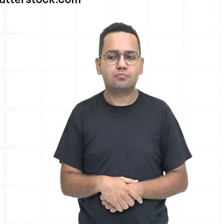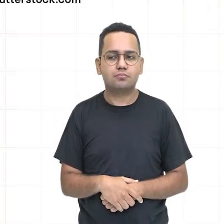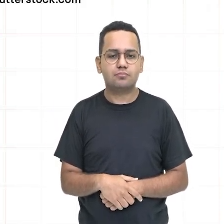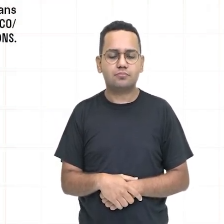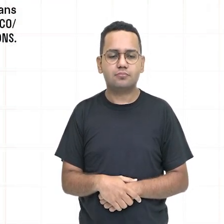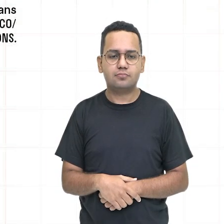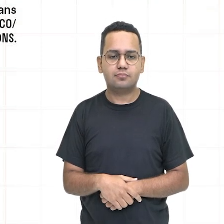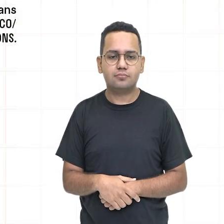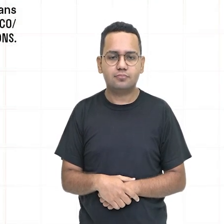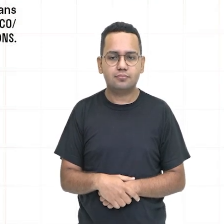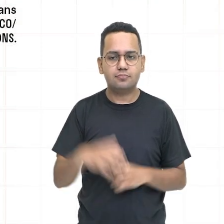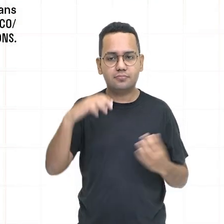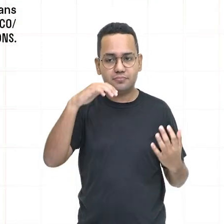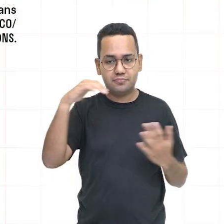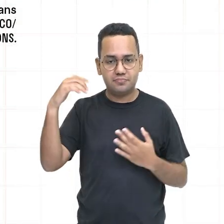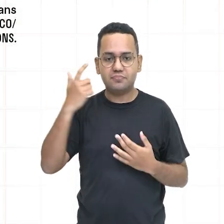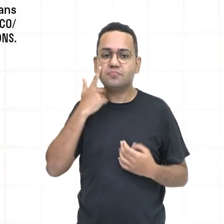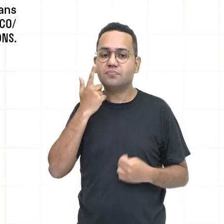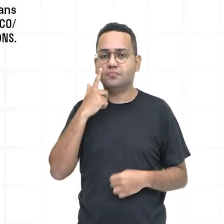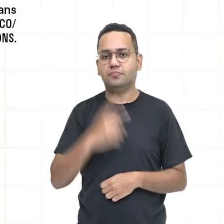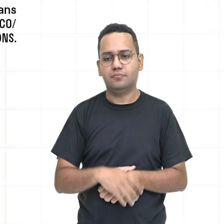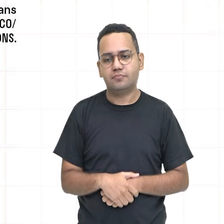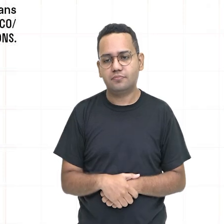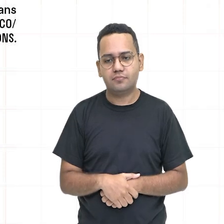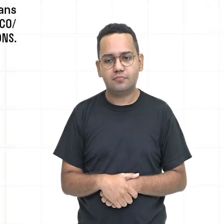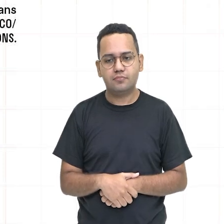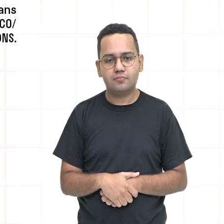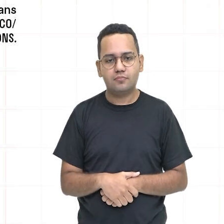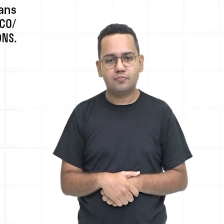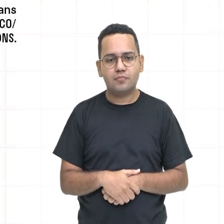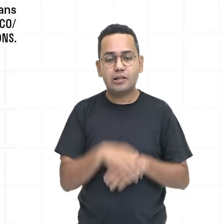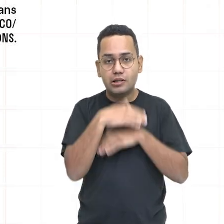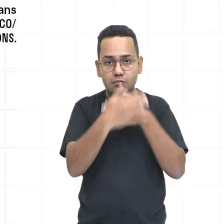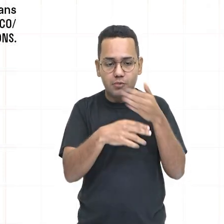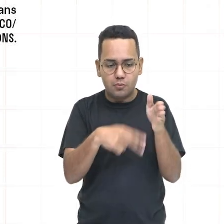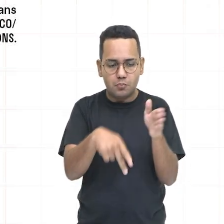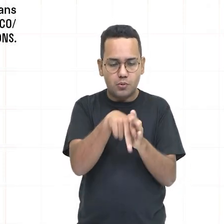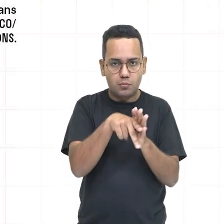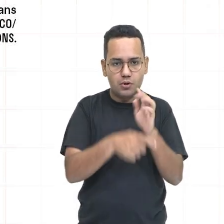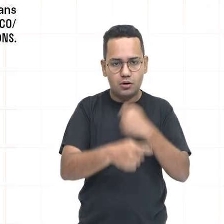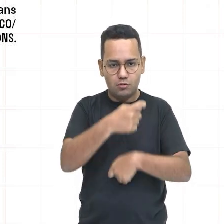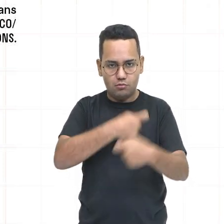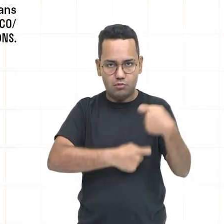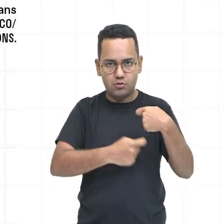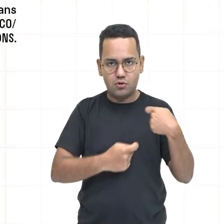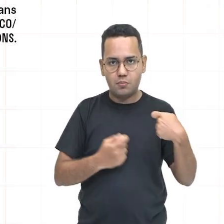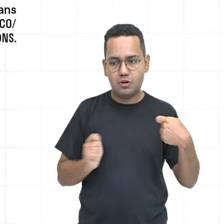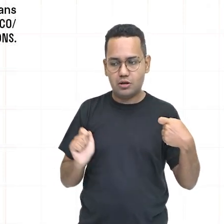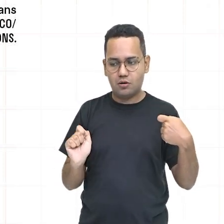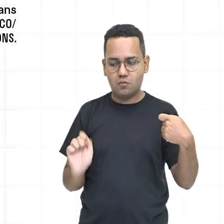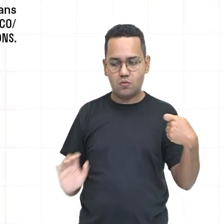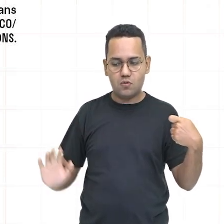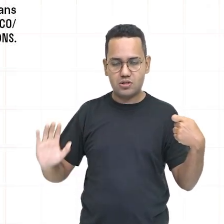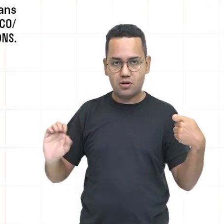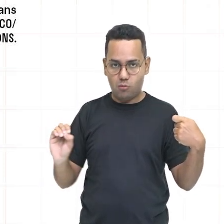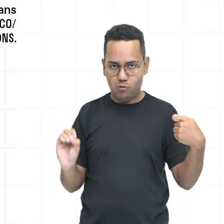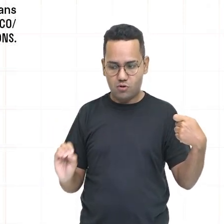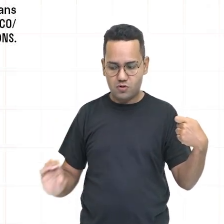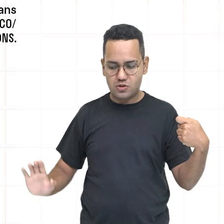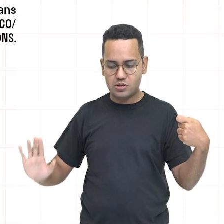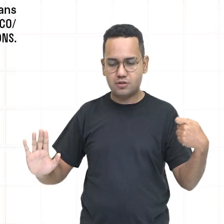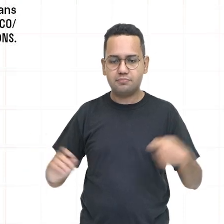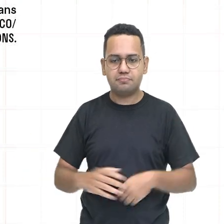Ainda sobre as atividades econômicas desta região, nós temos aqui uma